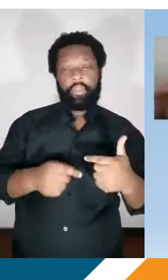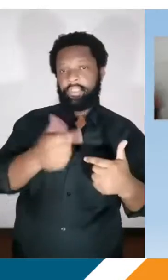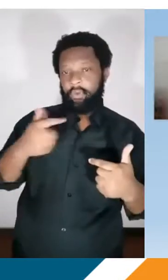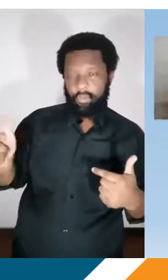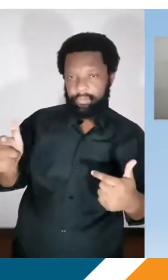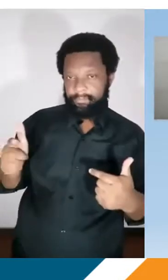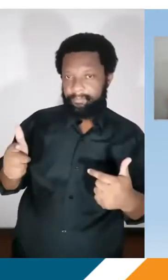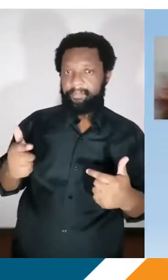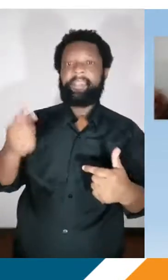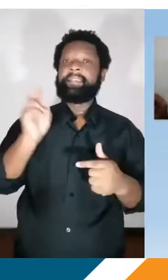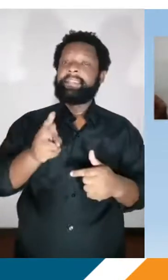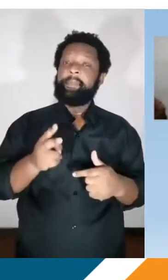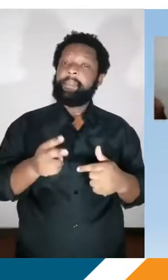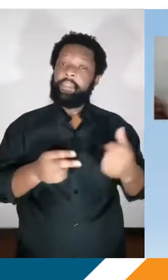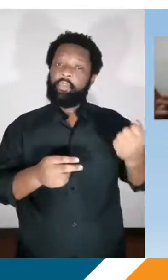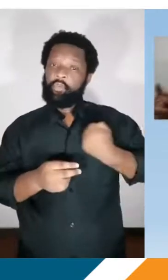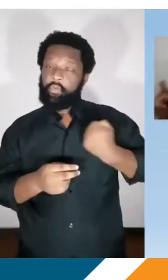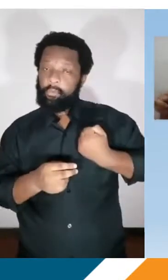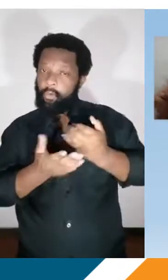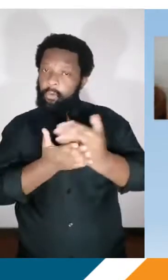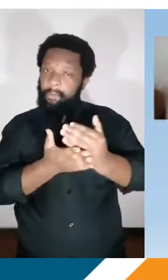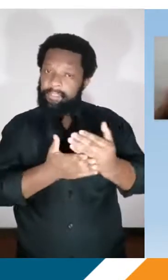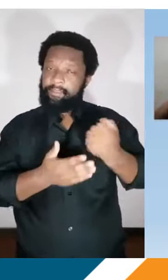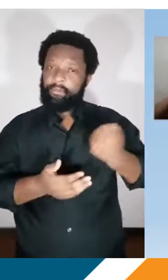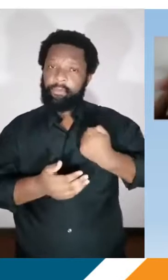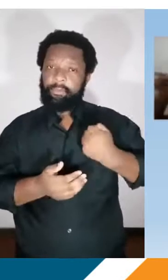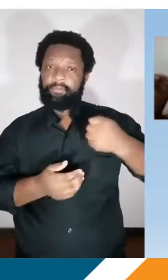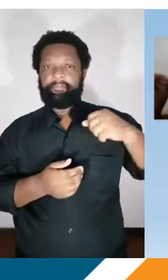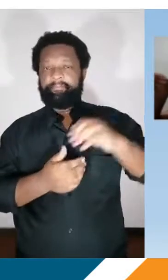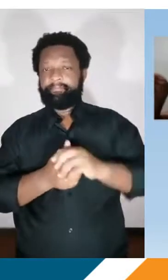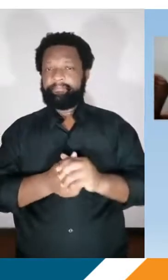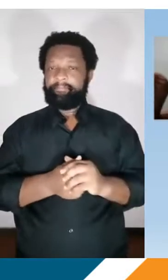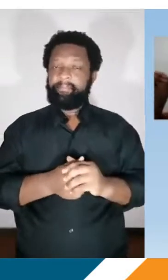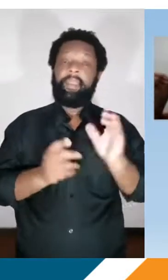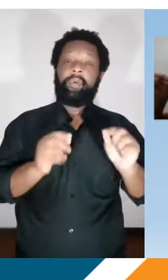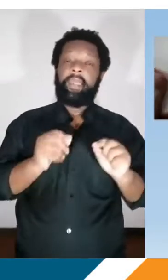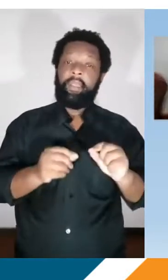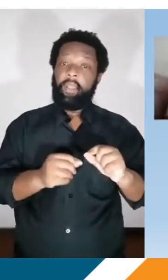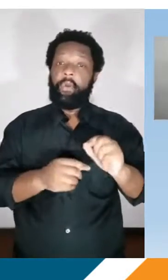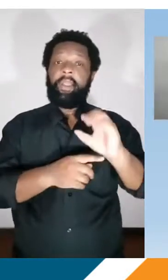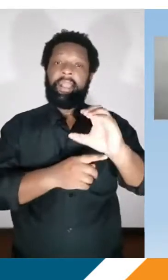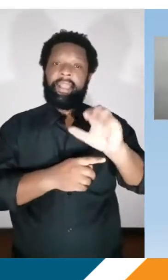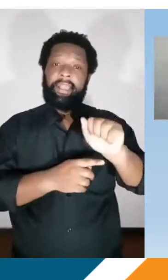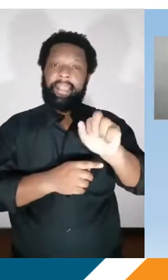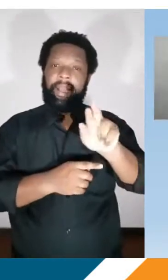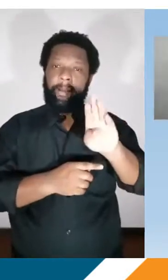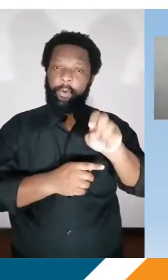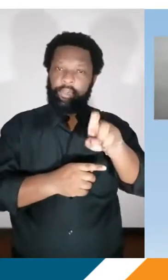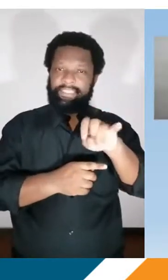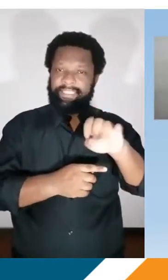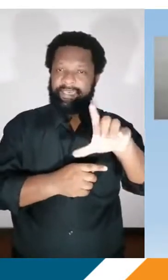gente? Porque começa sempre pela nomenclatura, sempre vai começar pelo grupo funcional, tá? Que é o grupo